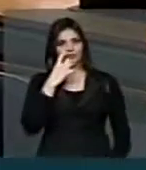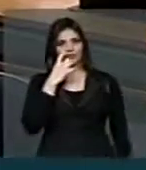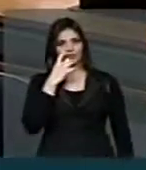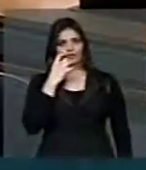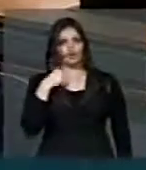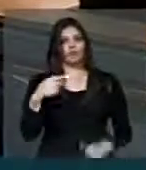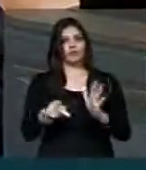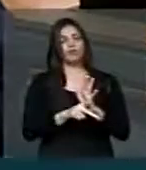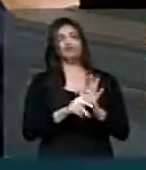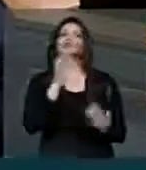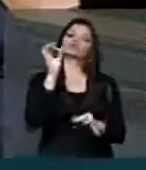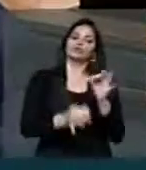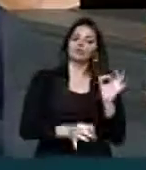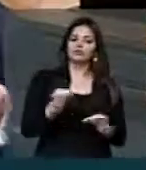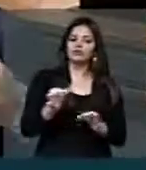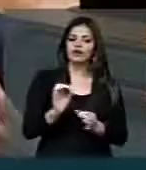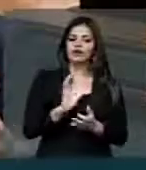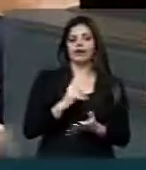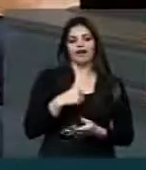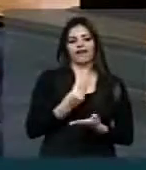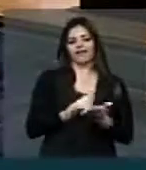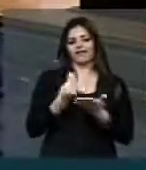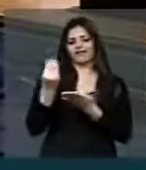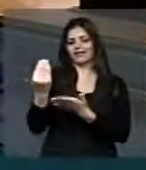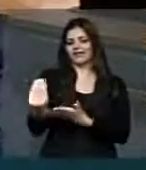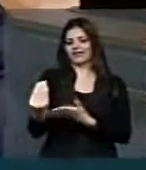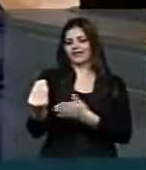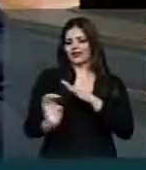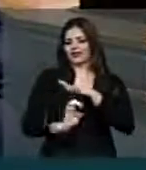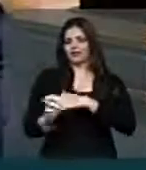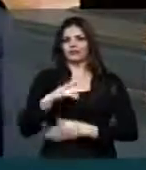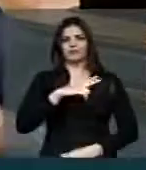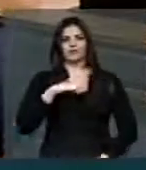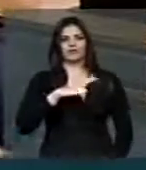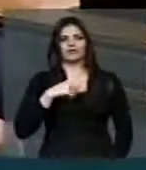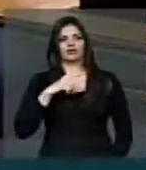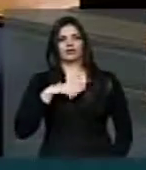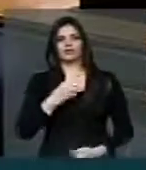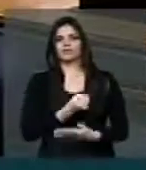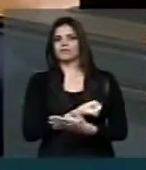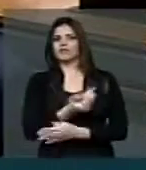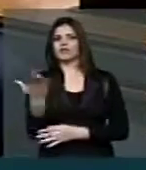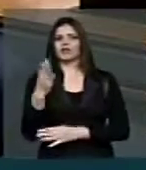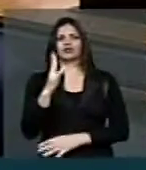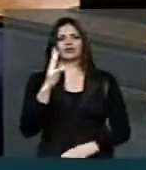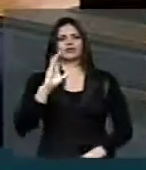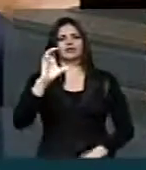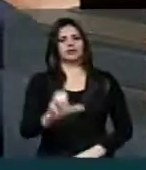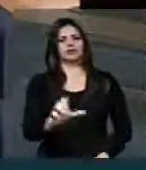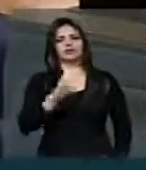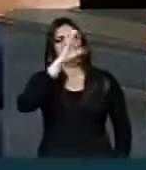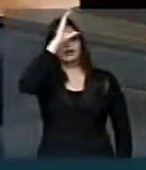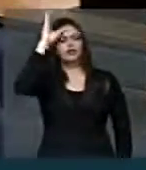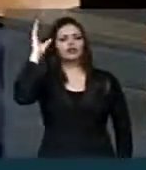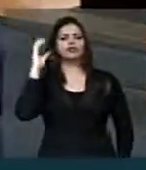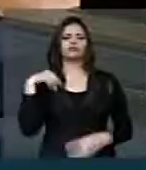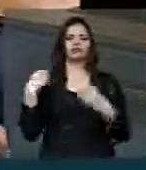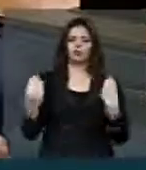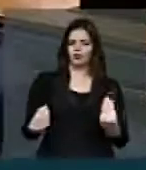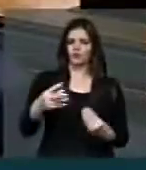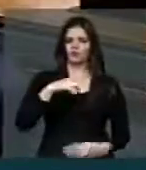justiça. Ele transfere para a Serasa, uma empresa privada, que tem milhares de clientes. Então, essa questão